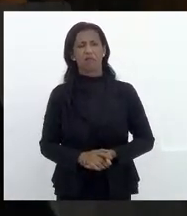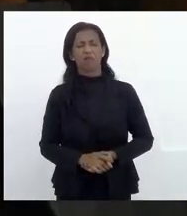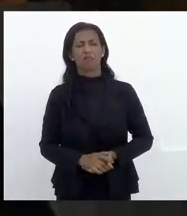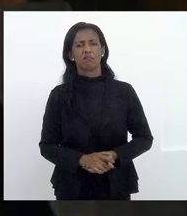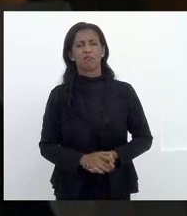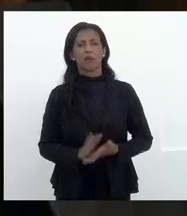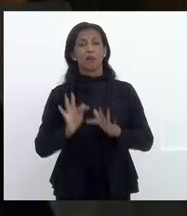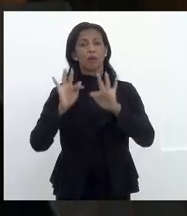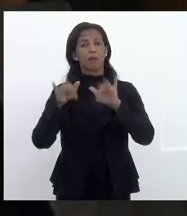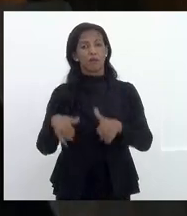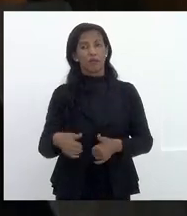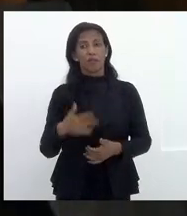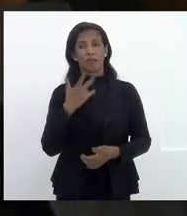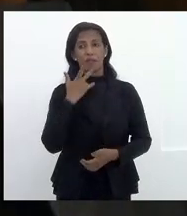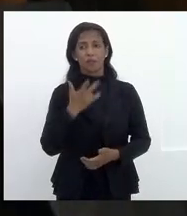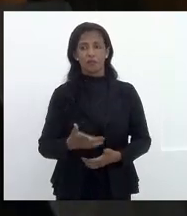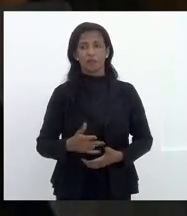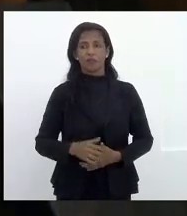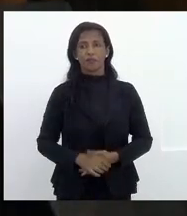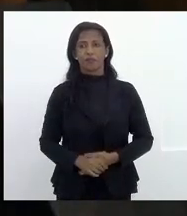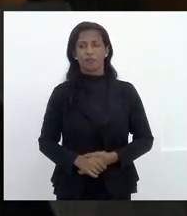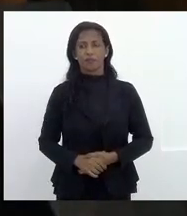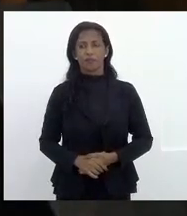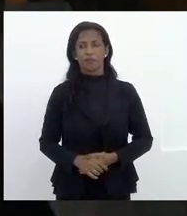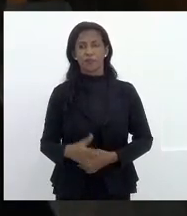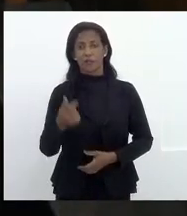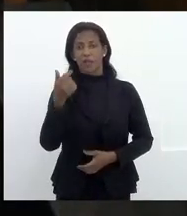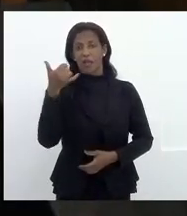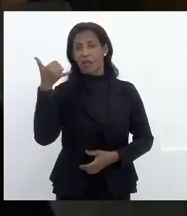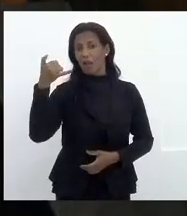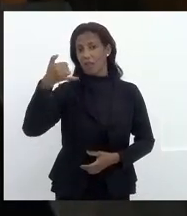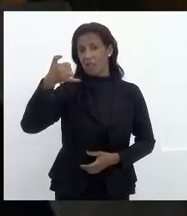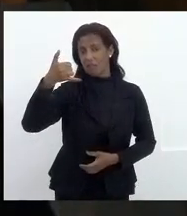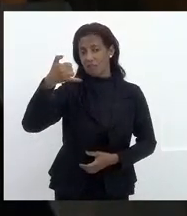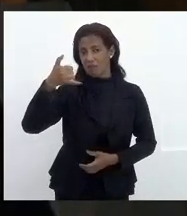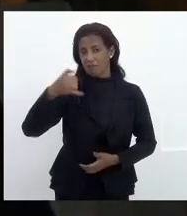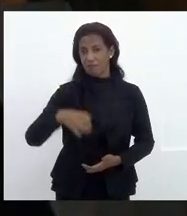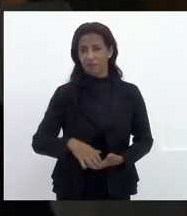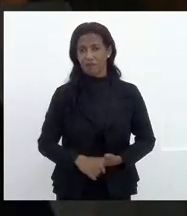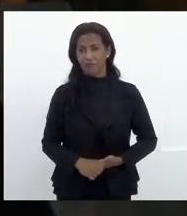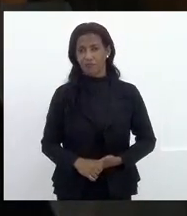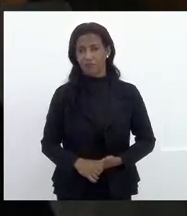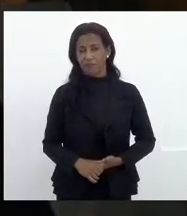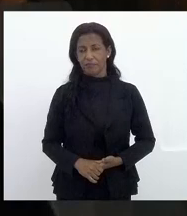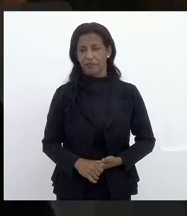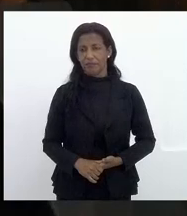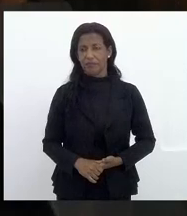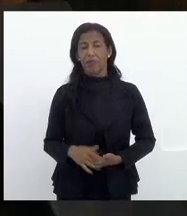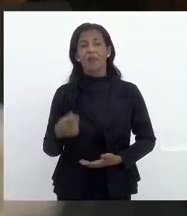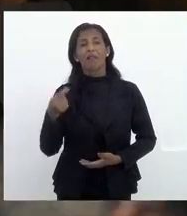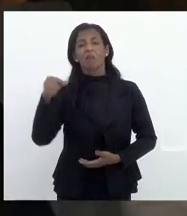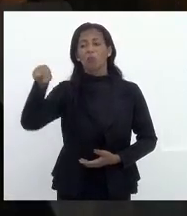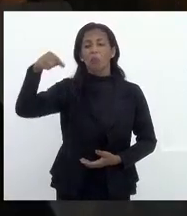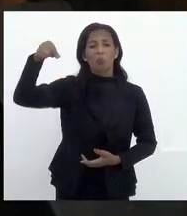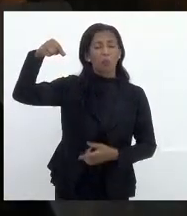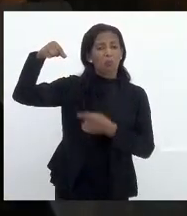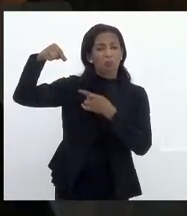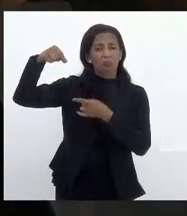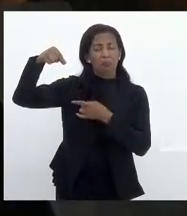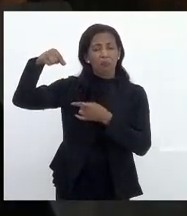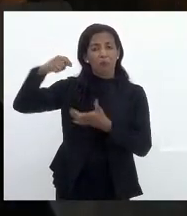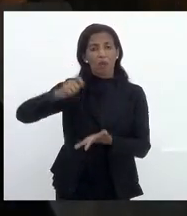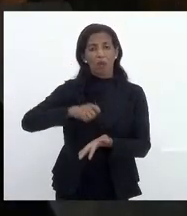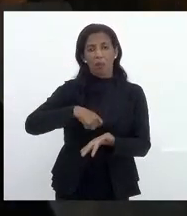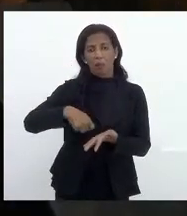passa nós a minha sala é isso aqui é uma caneta é pra que ela serve